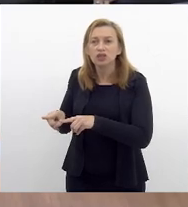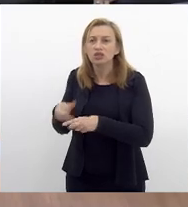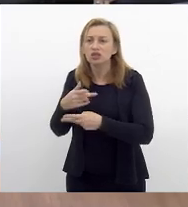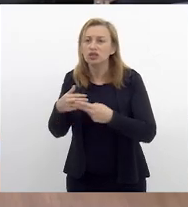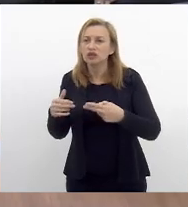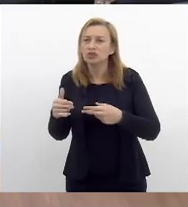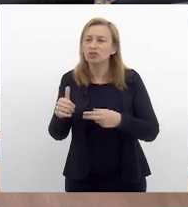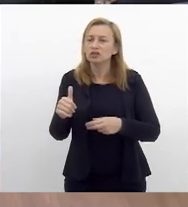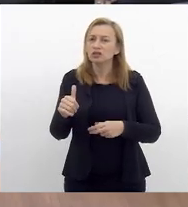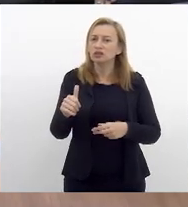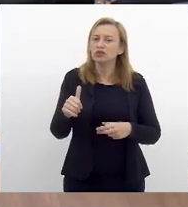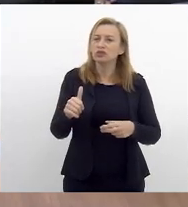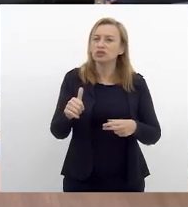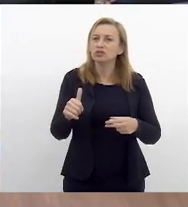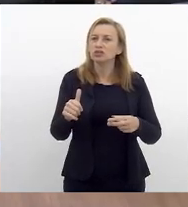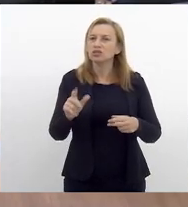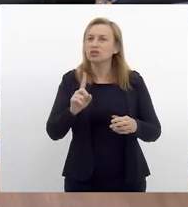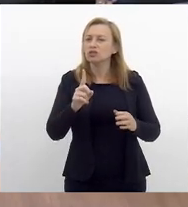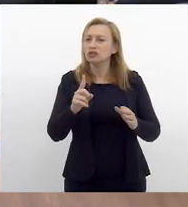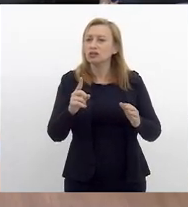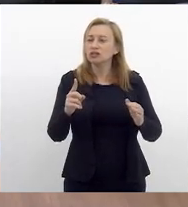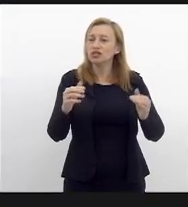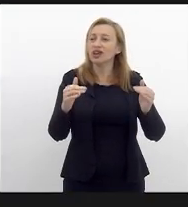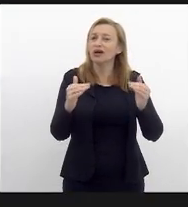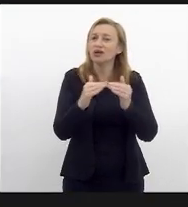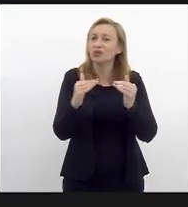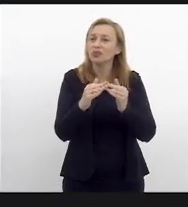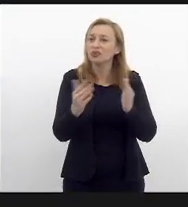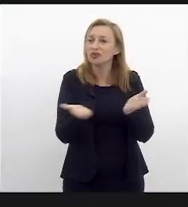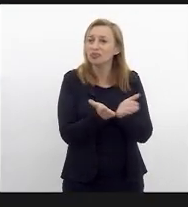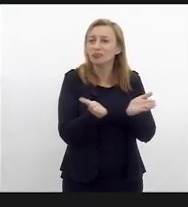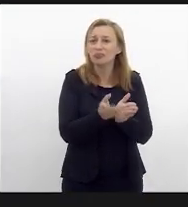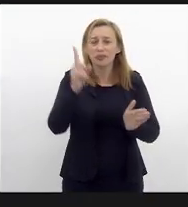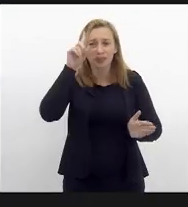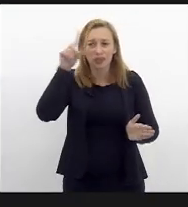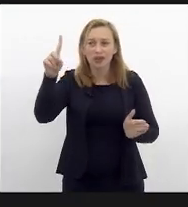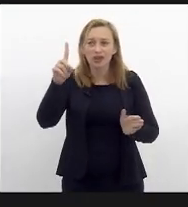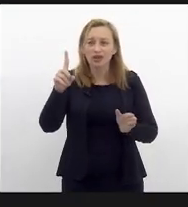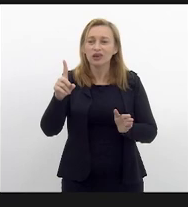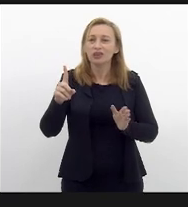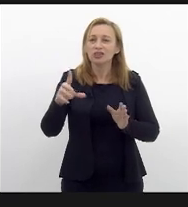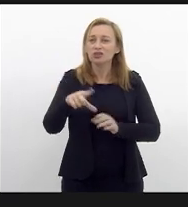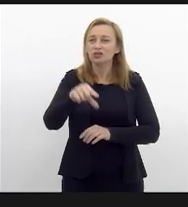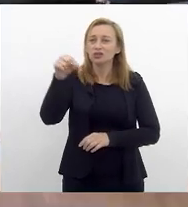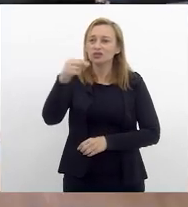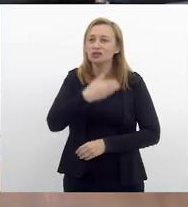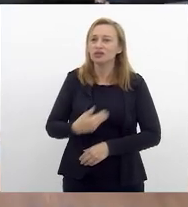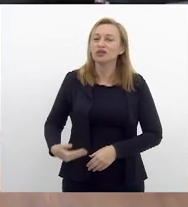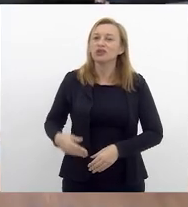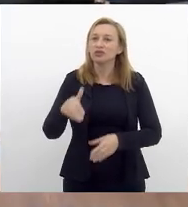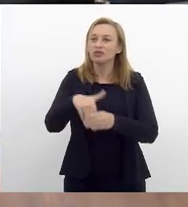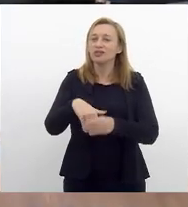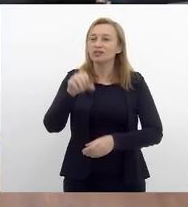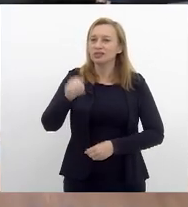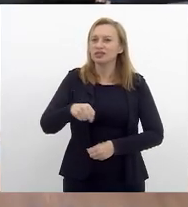elas não estão de acordo com a Bíblia Sagrada, de acordo com a orientação do governo, eu voto sim.